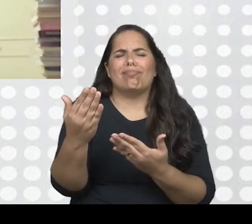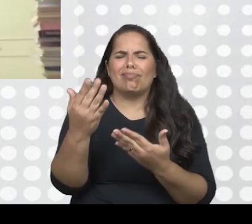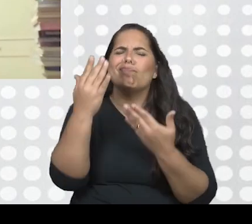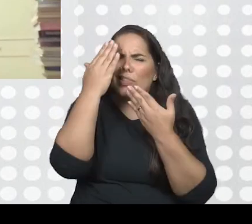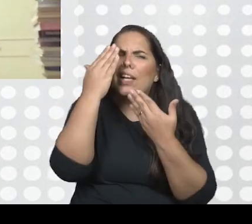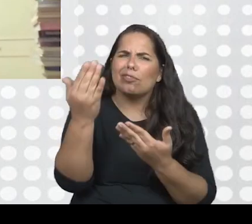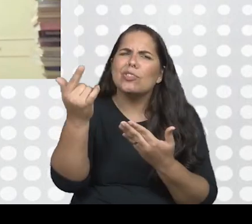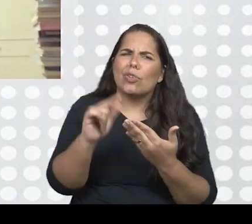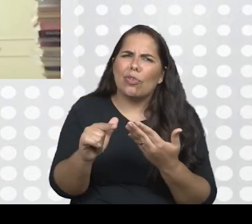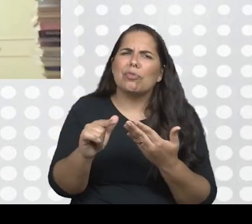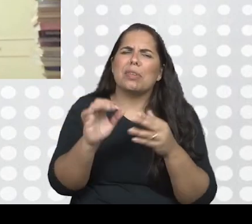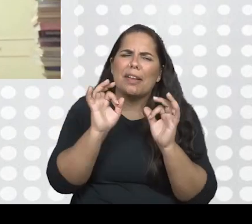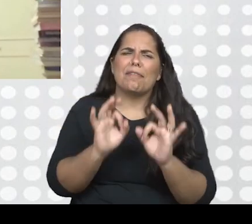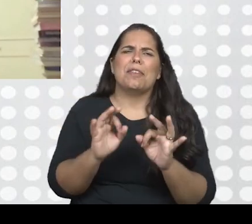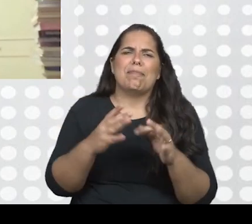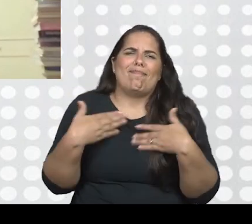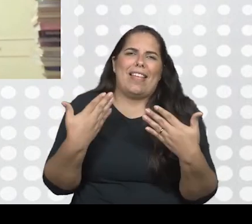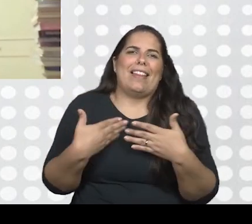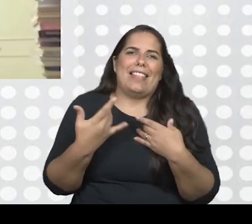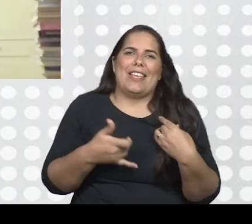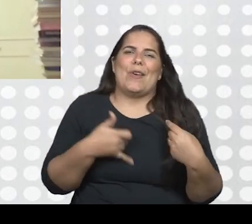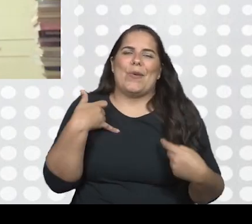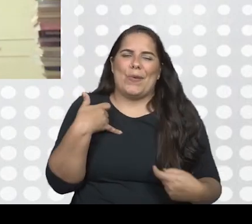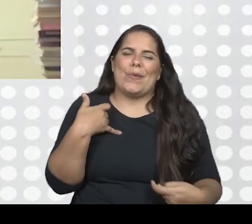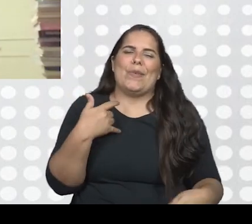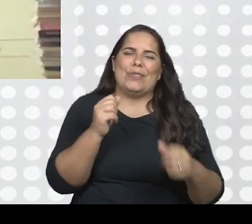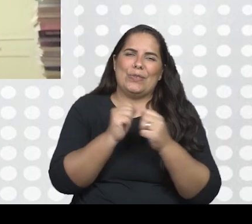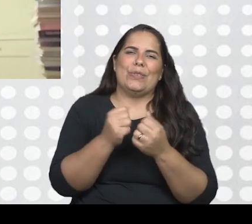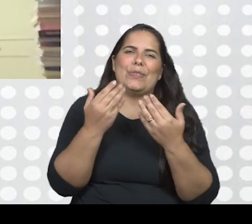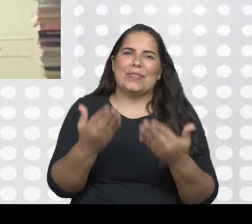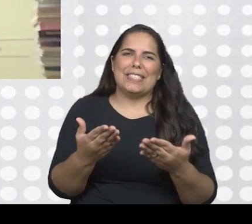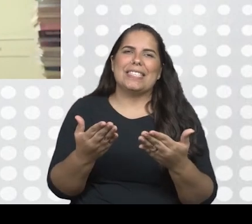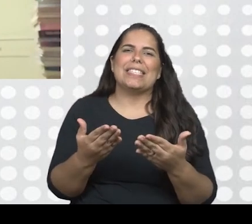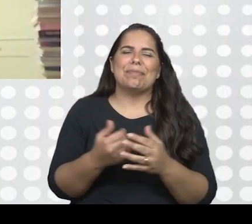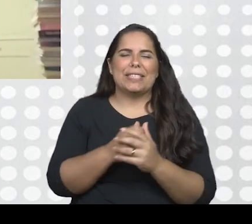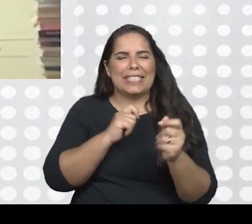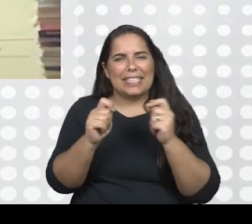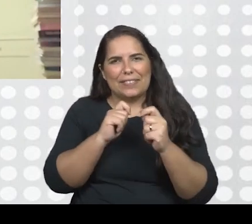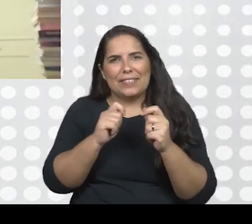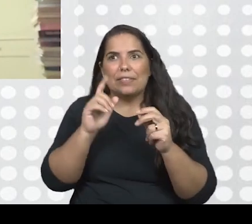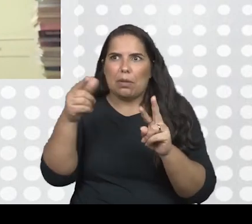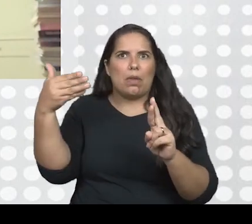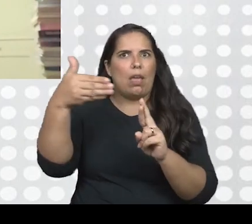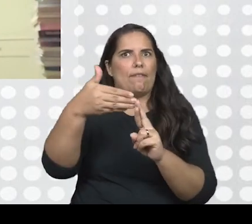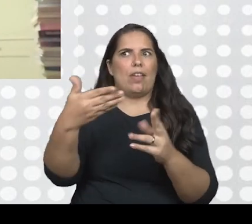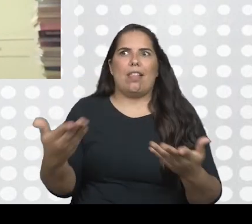obrigada. Novamente, eu reafirmo a alegria e o orgulho de participar dessa atividade com você, que é minha